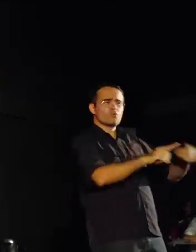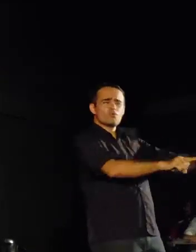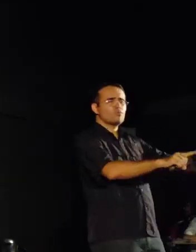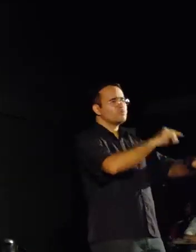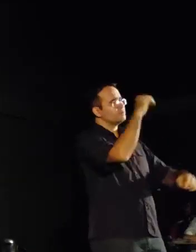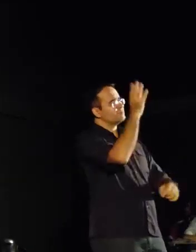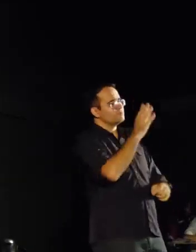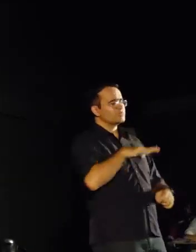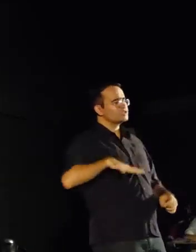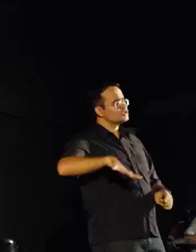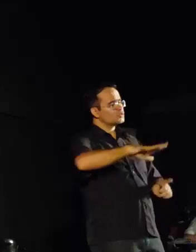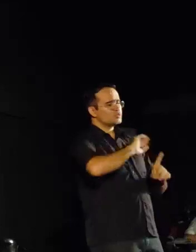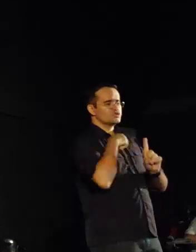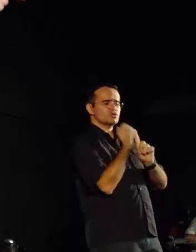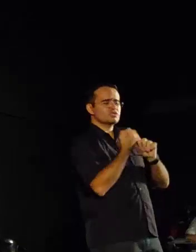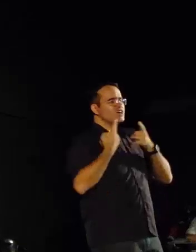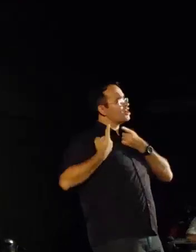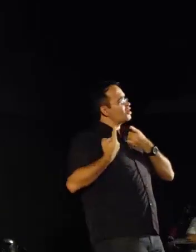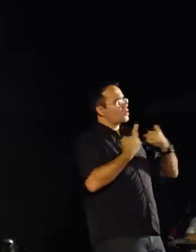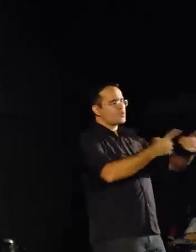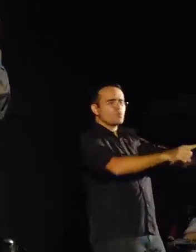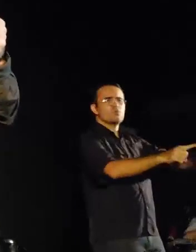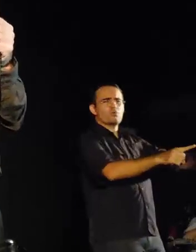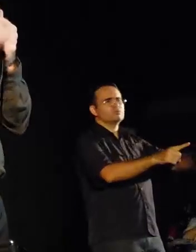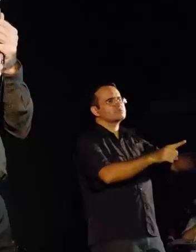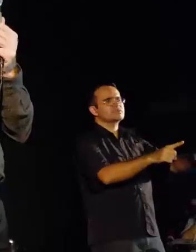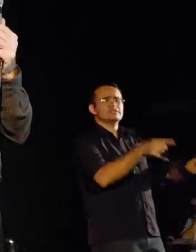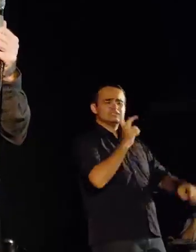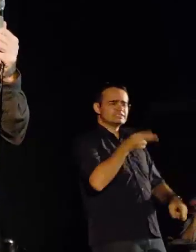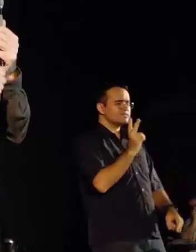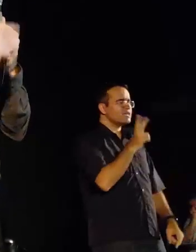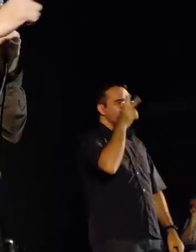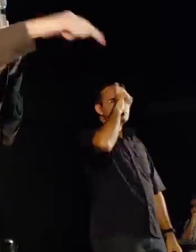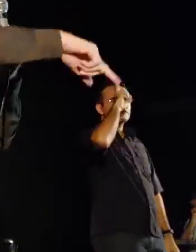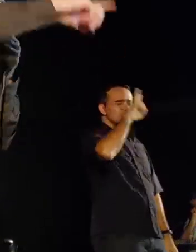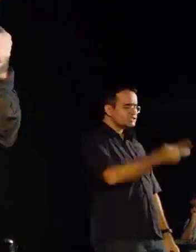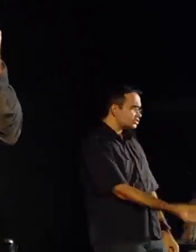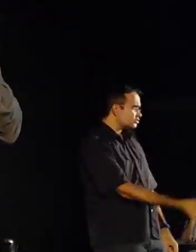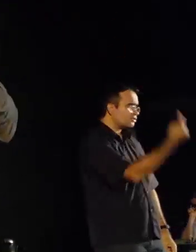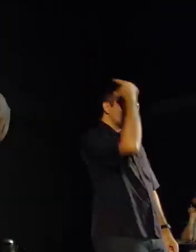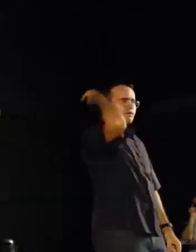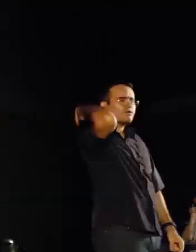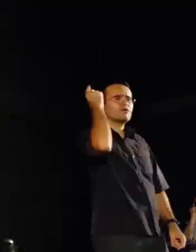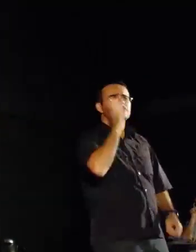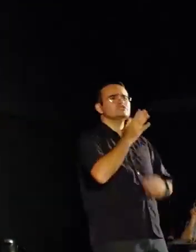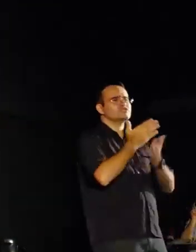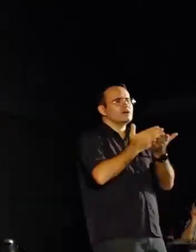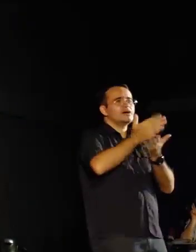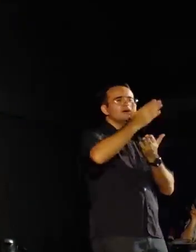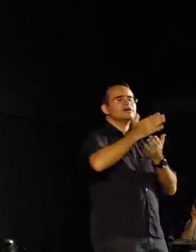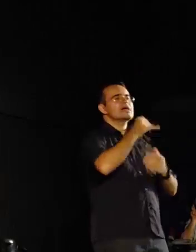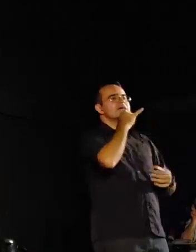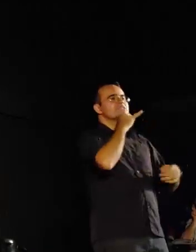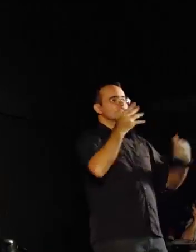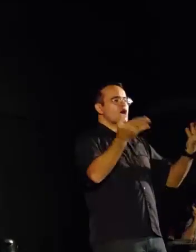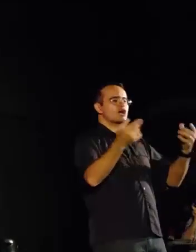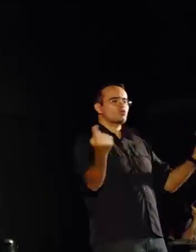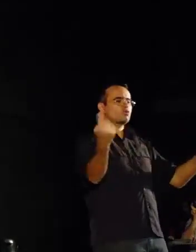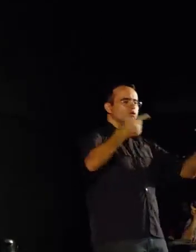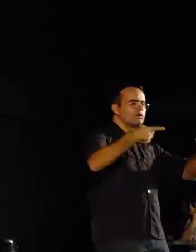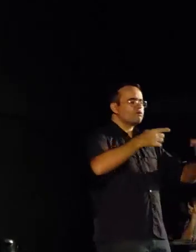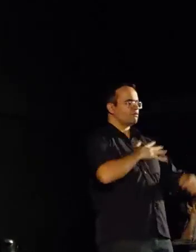foi. Sempre foi, historicamente sempre foi. Dentro dessa discussão sobre o golpe